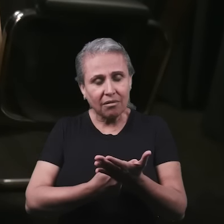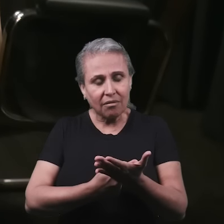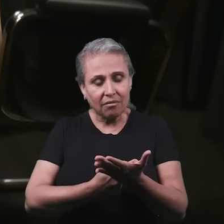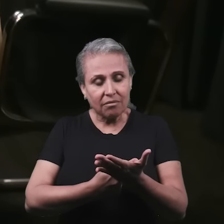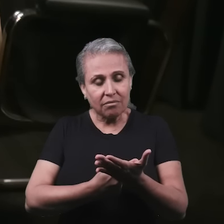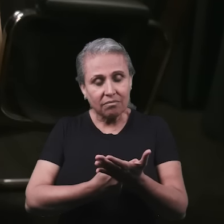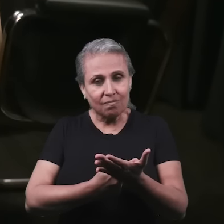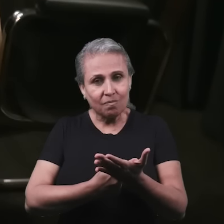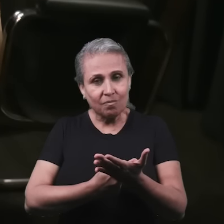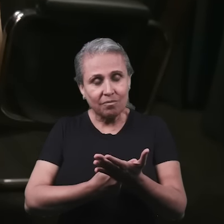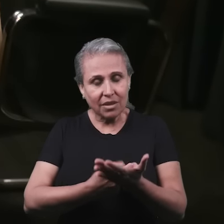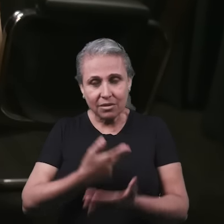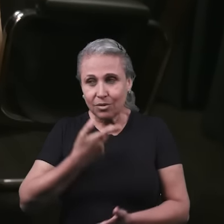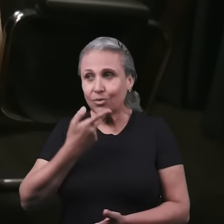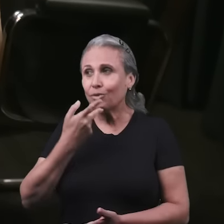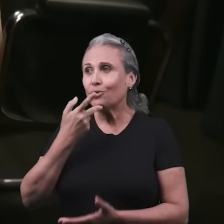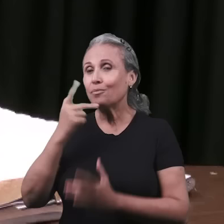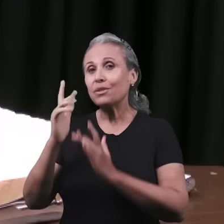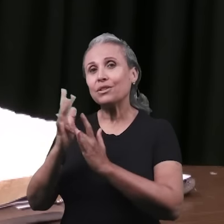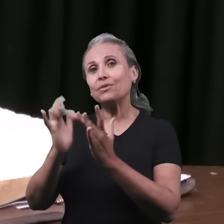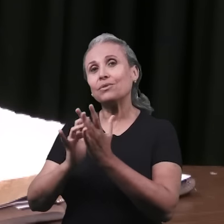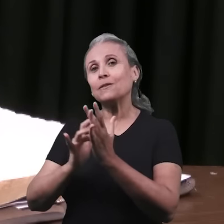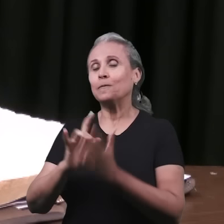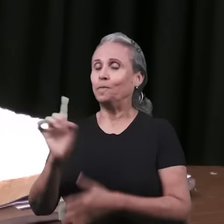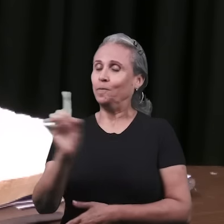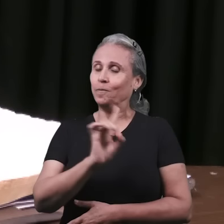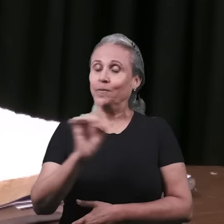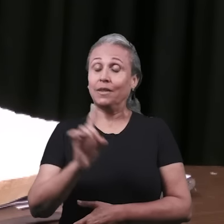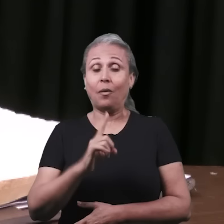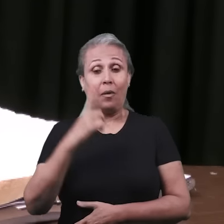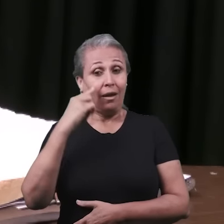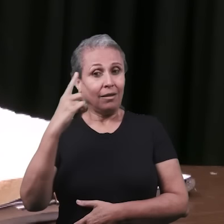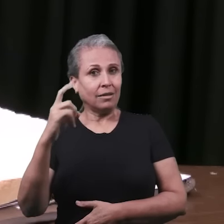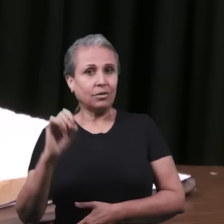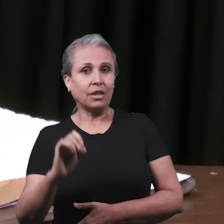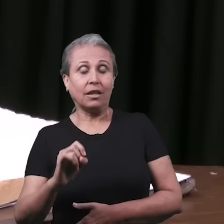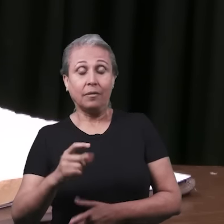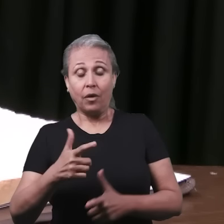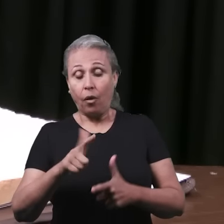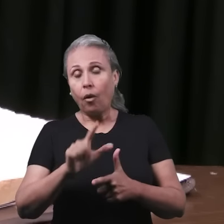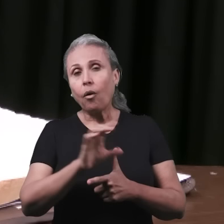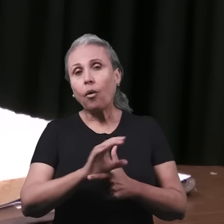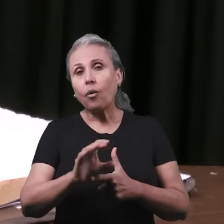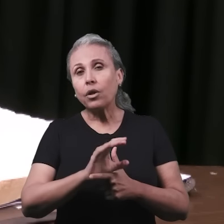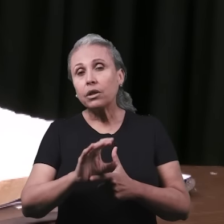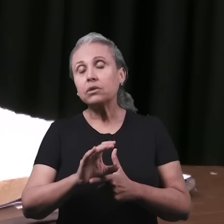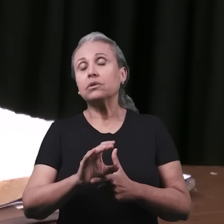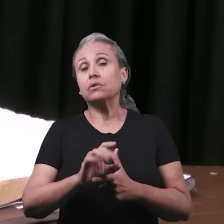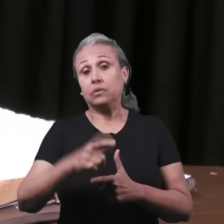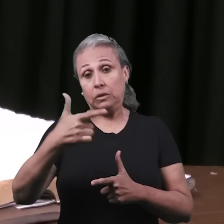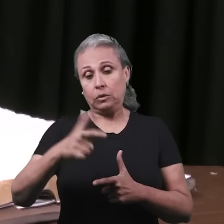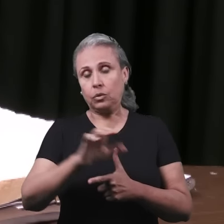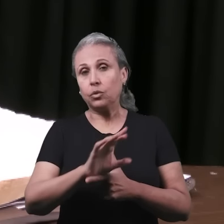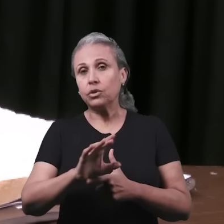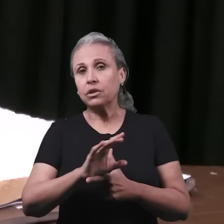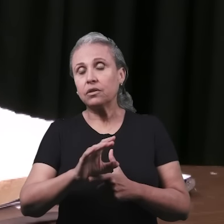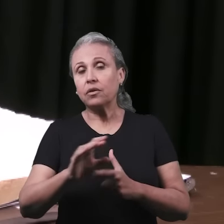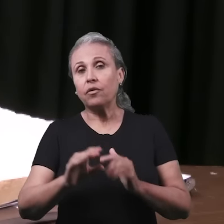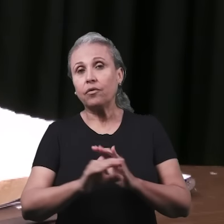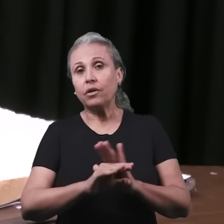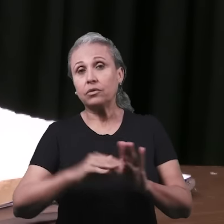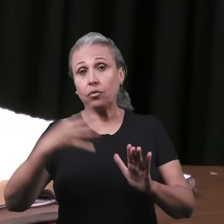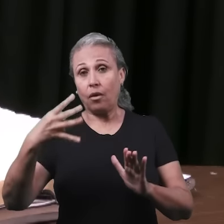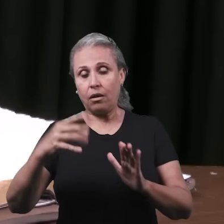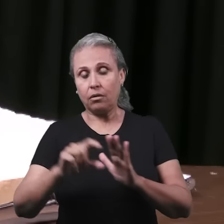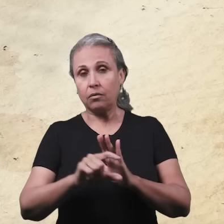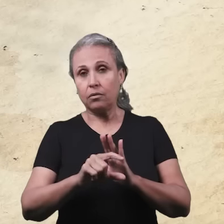olhou para Cristo. Interessante, Tiago, que em 2 Coríntios, capítulo 7, verso 10, a palavra nos